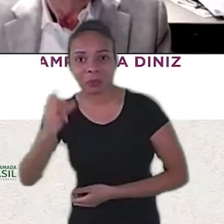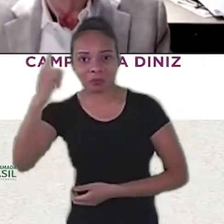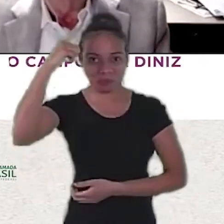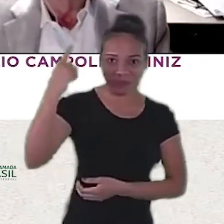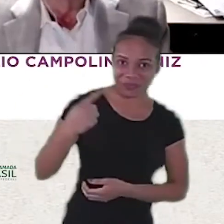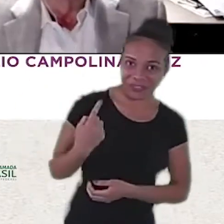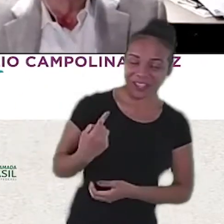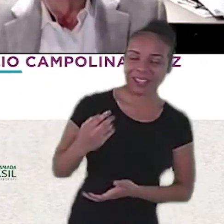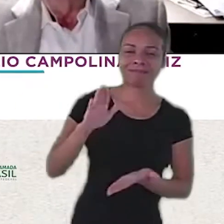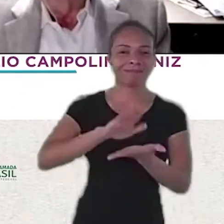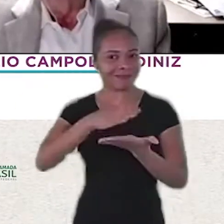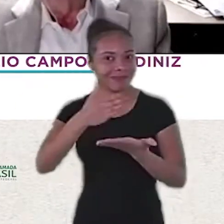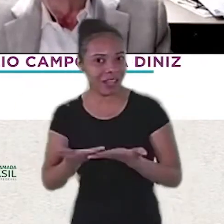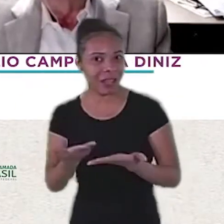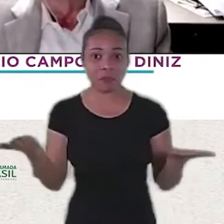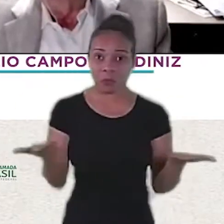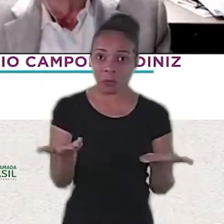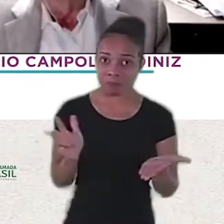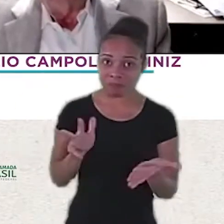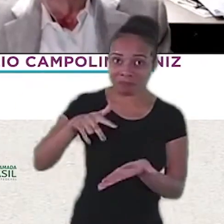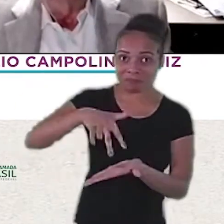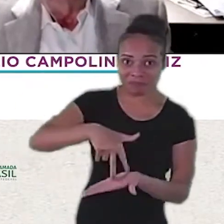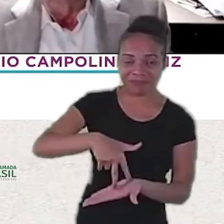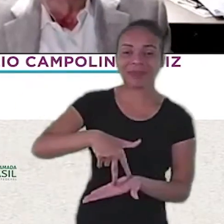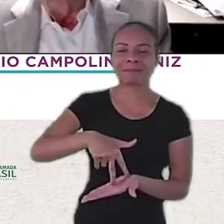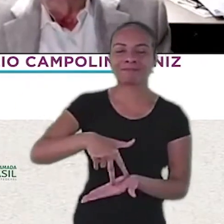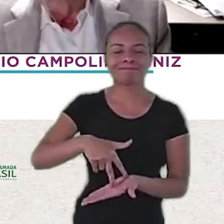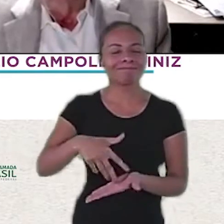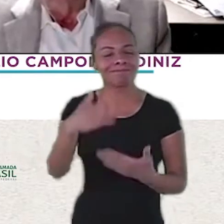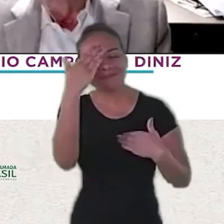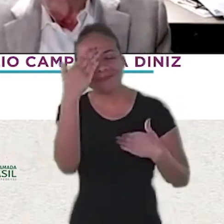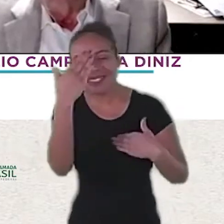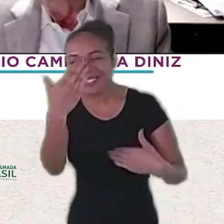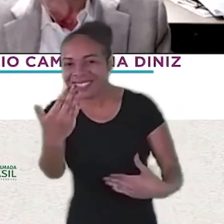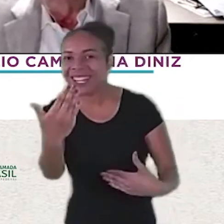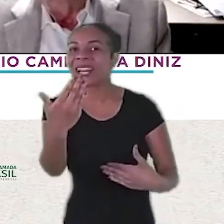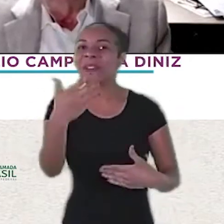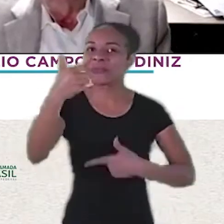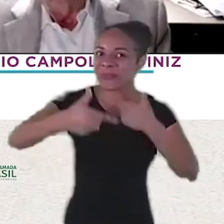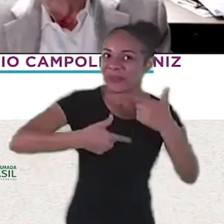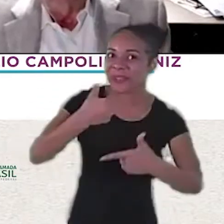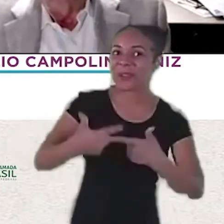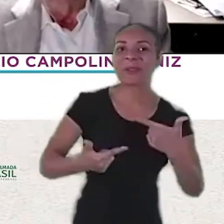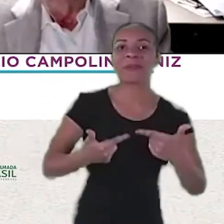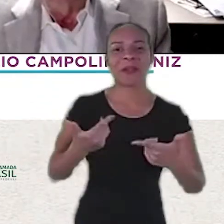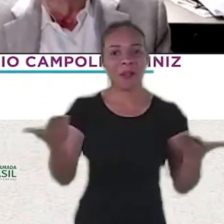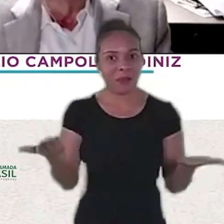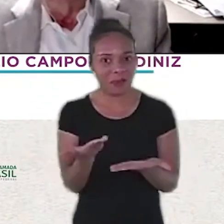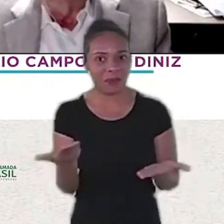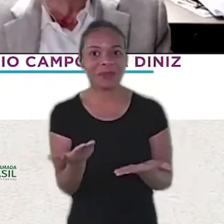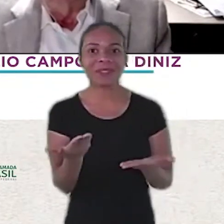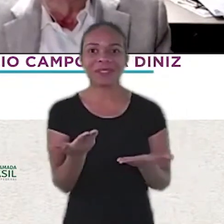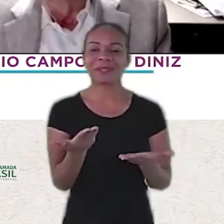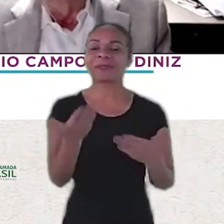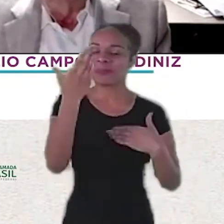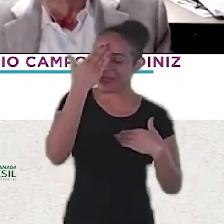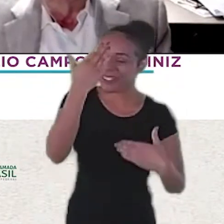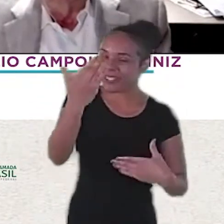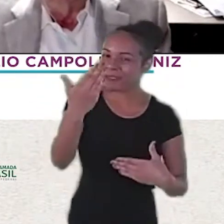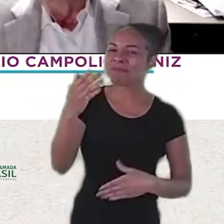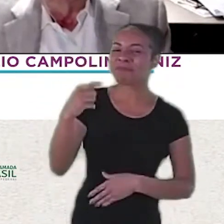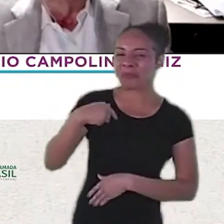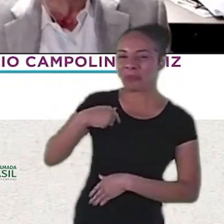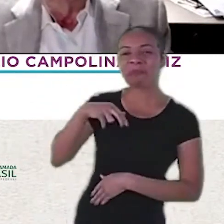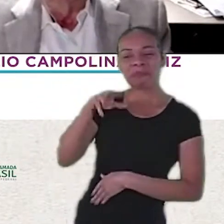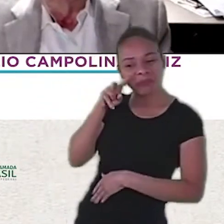trabalho conosco. Belo trabalho, eu fiquei de olho aí no seu trabalho. Muito obrigado, viu? E como sempre eu faço,